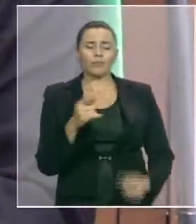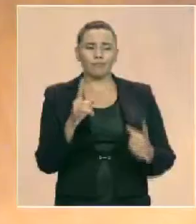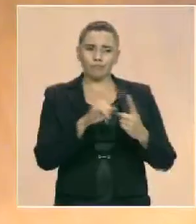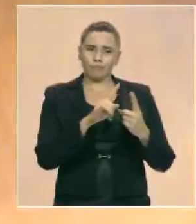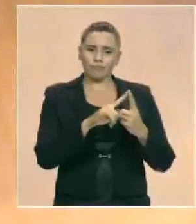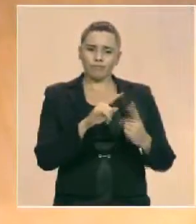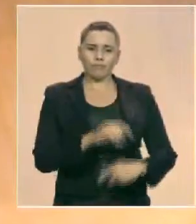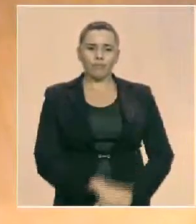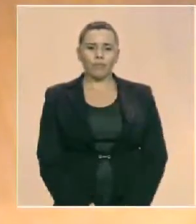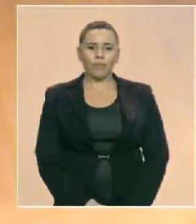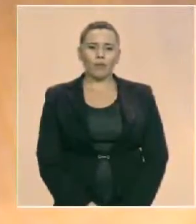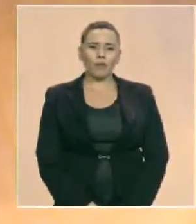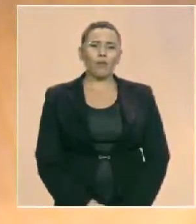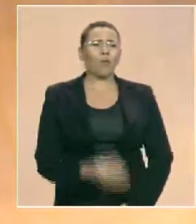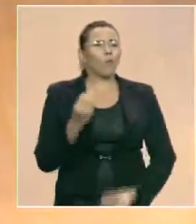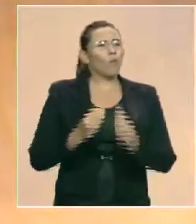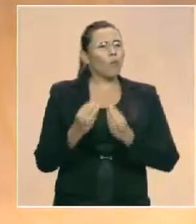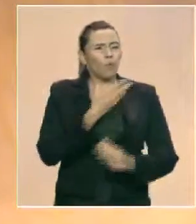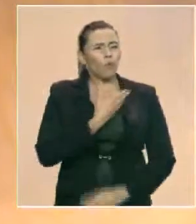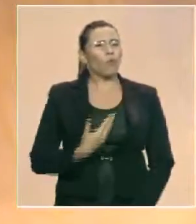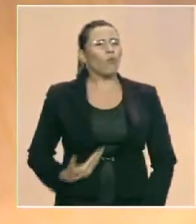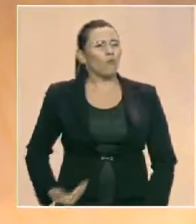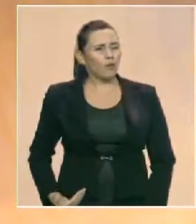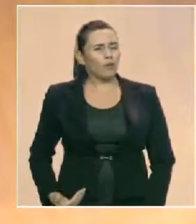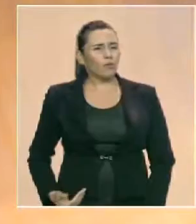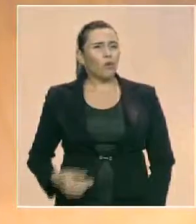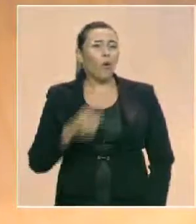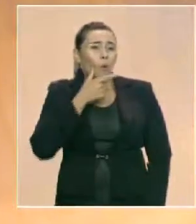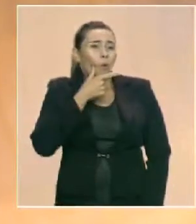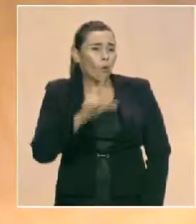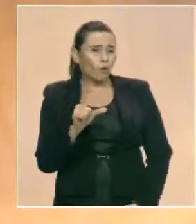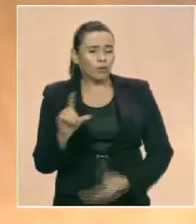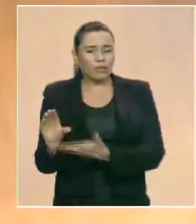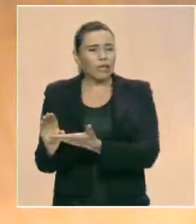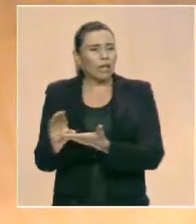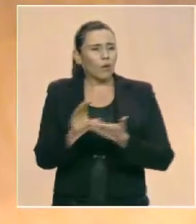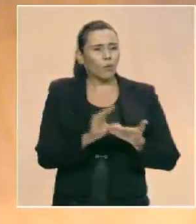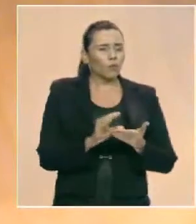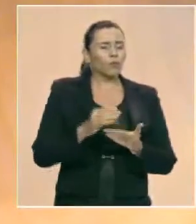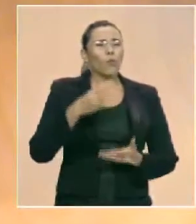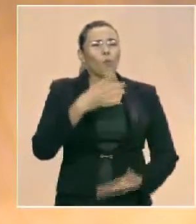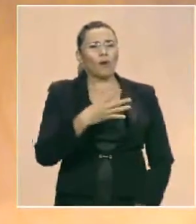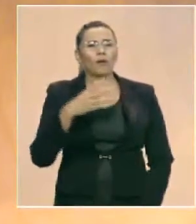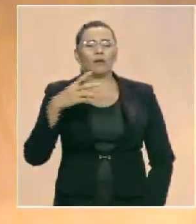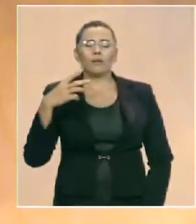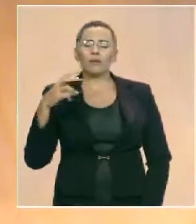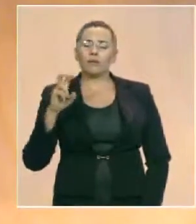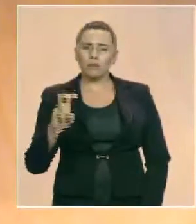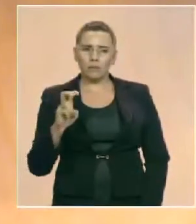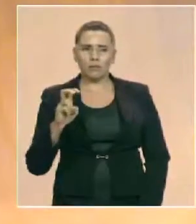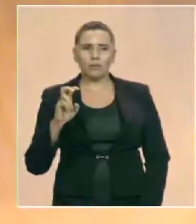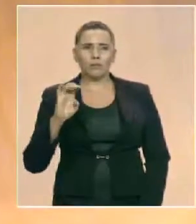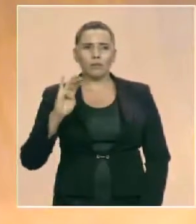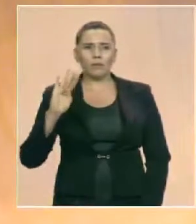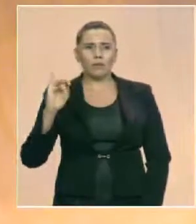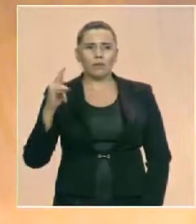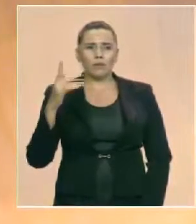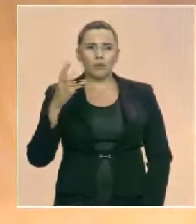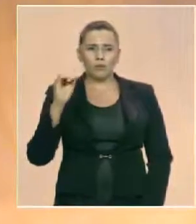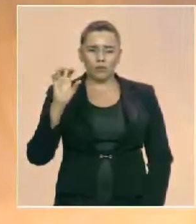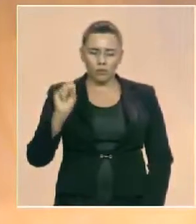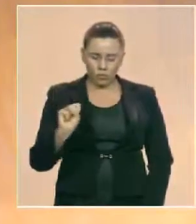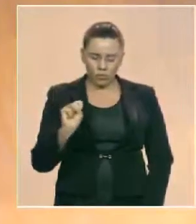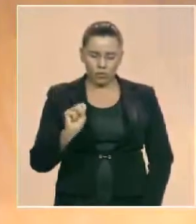da onde que o governo vai retirar 45 milhões de alienação de bens em